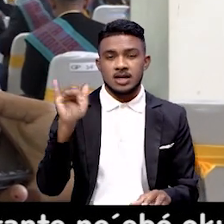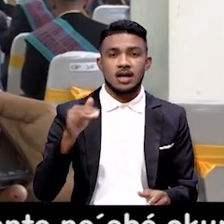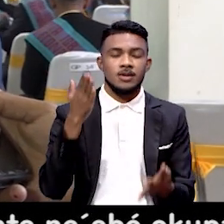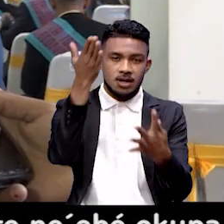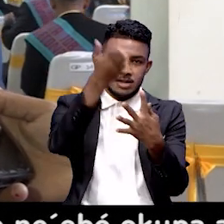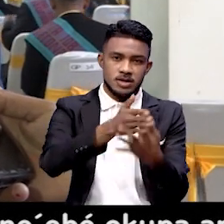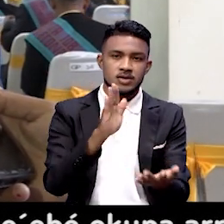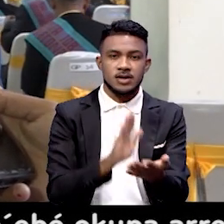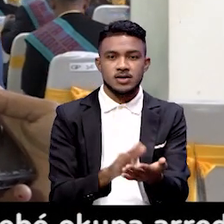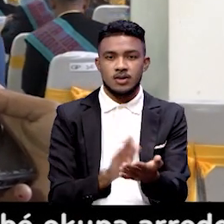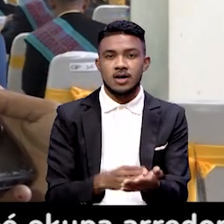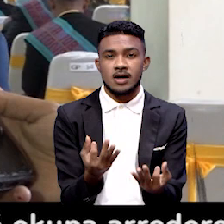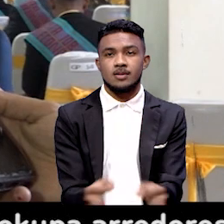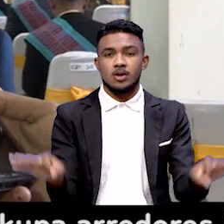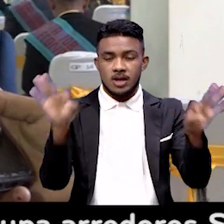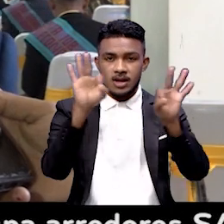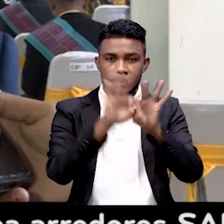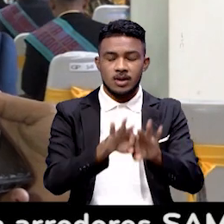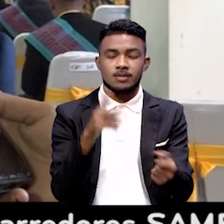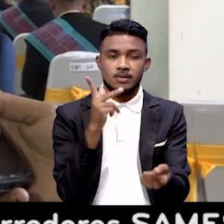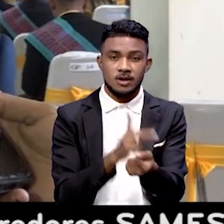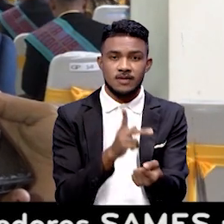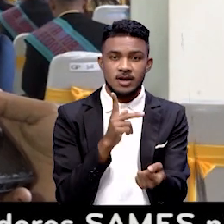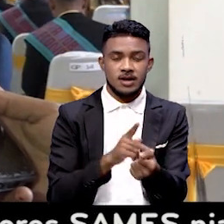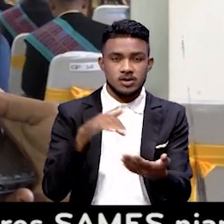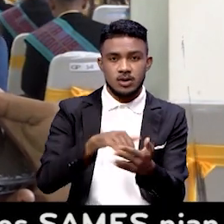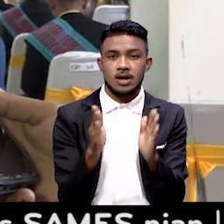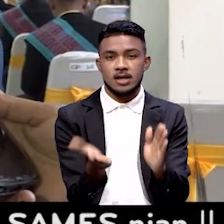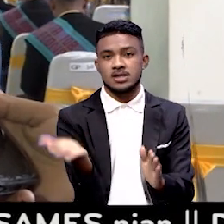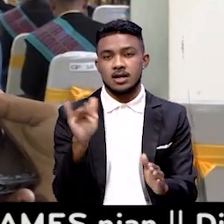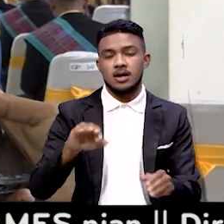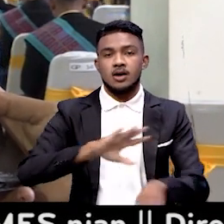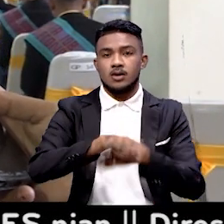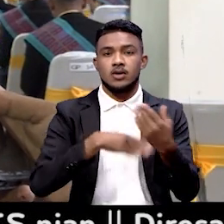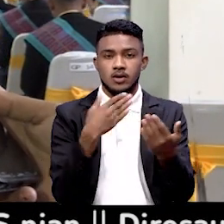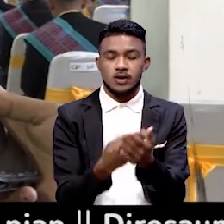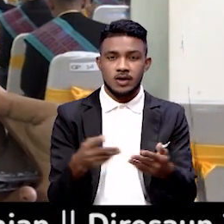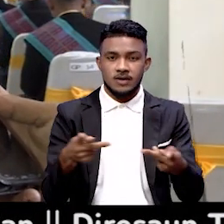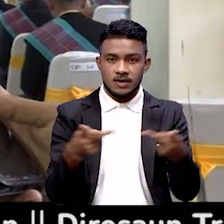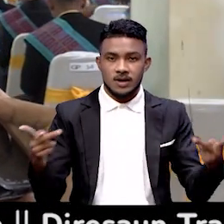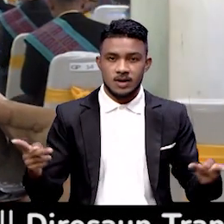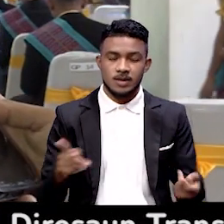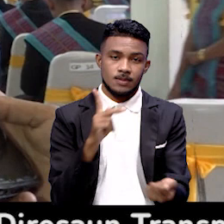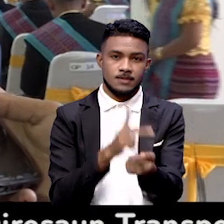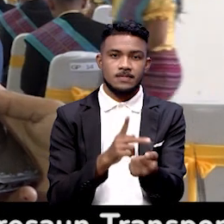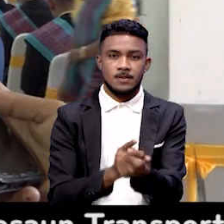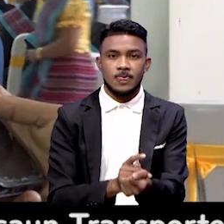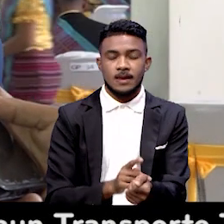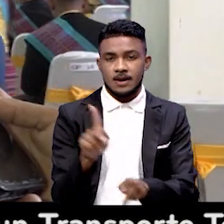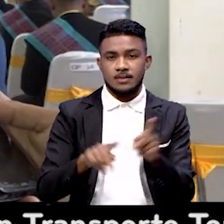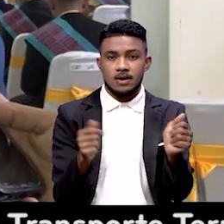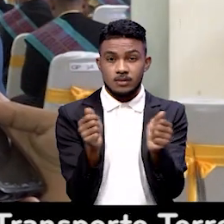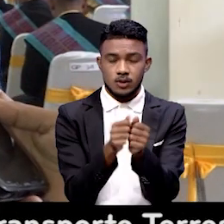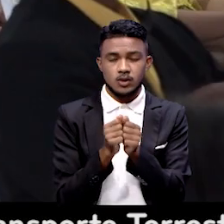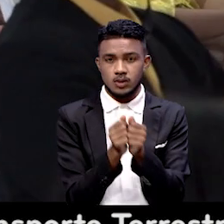minha maka tu garante que ata estudante sira tutu e a recinto campus ne protegido. Total estudante